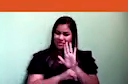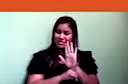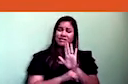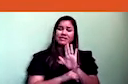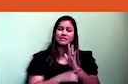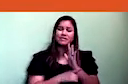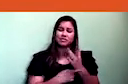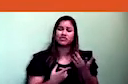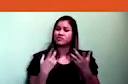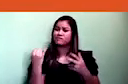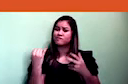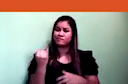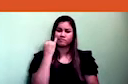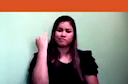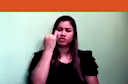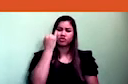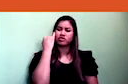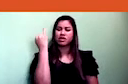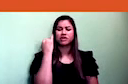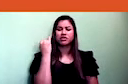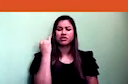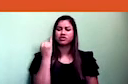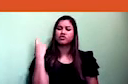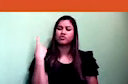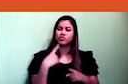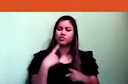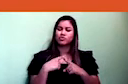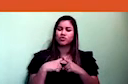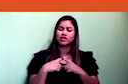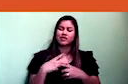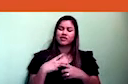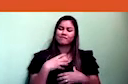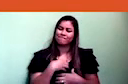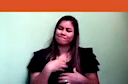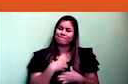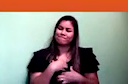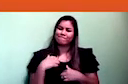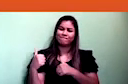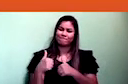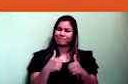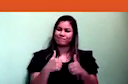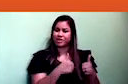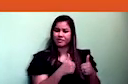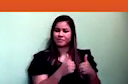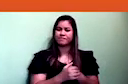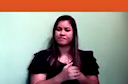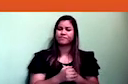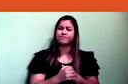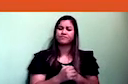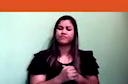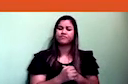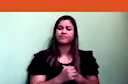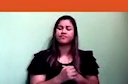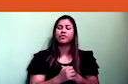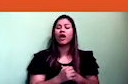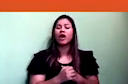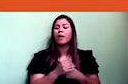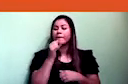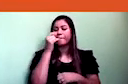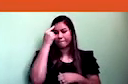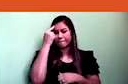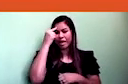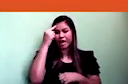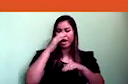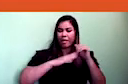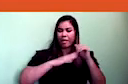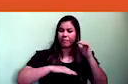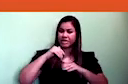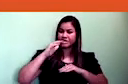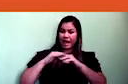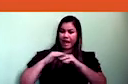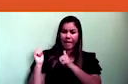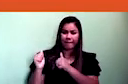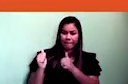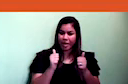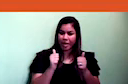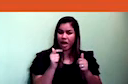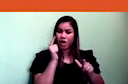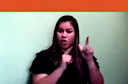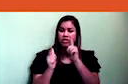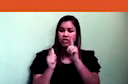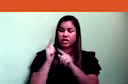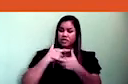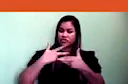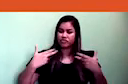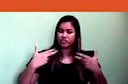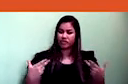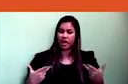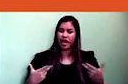é essencial no sentido até da saúde emocional, né? Então, as próprias habilidades podendo ser exercidas quando você rompe e tira essas